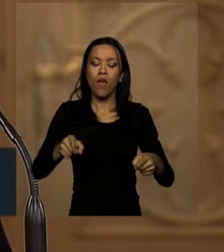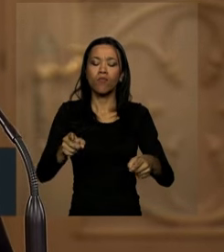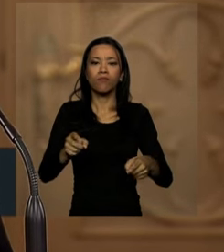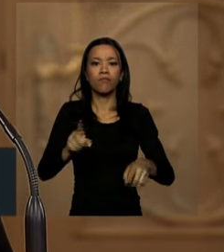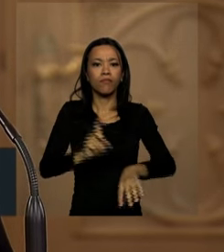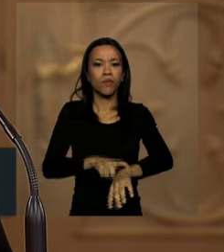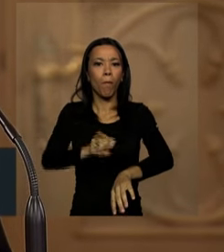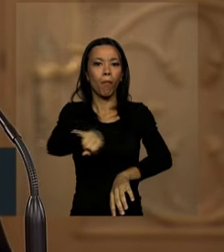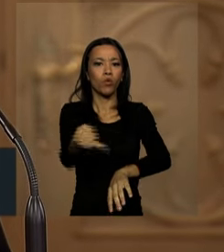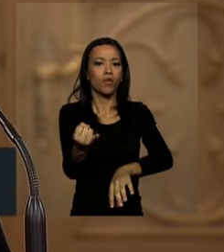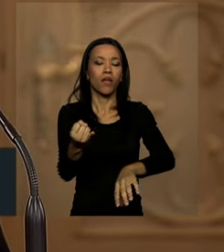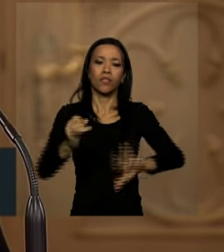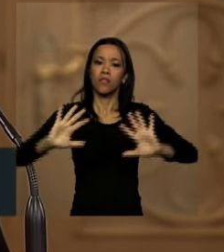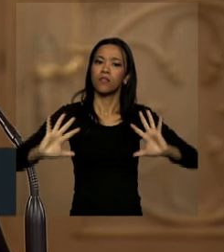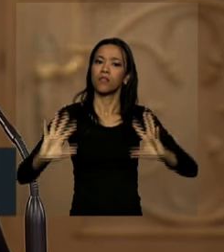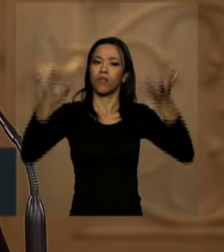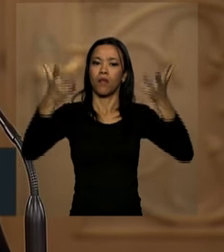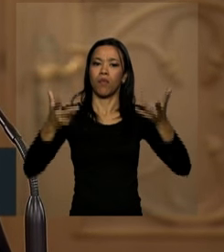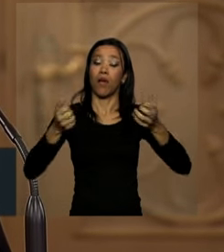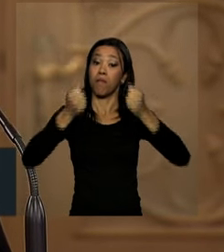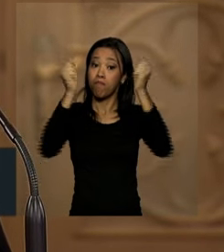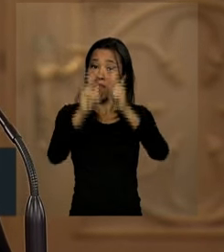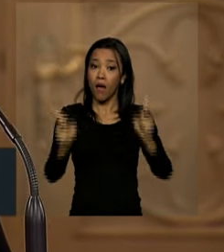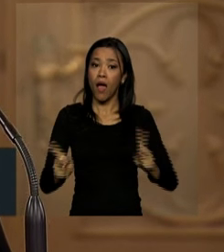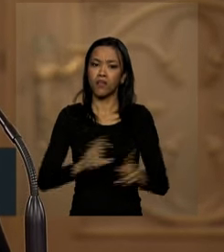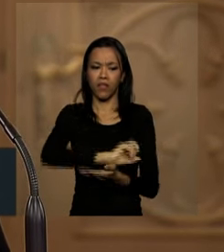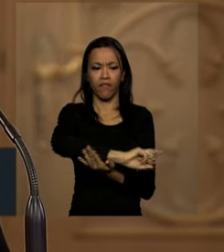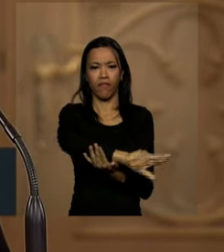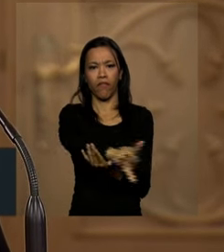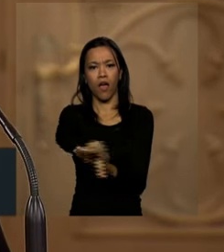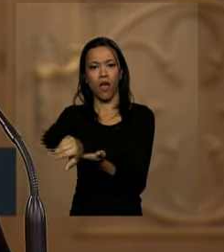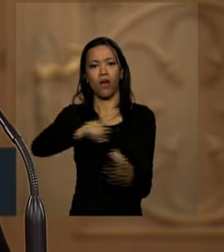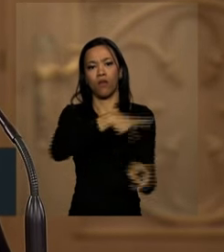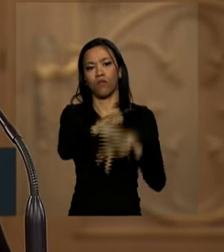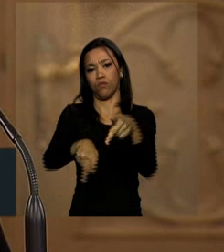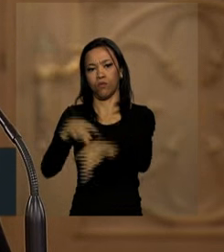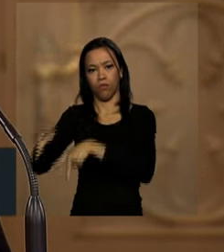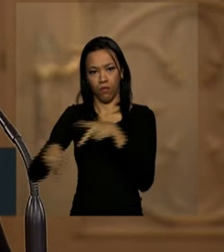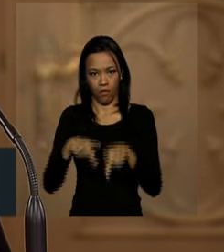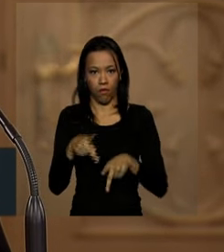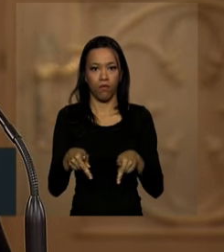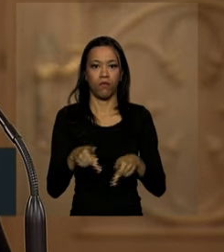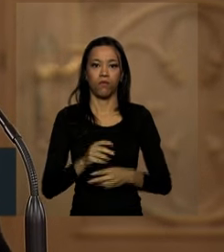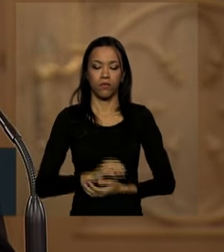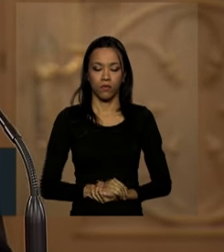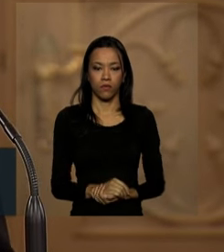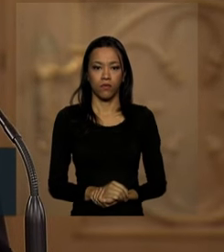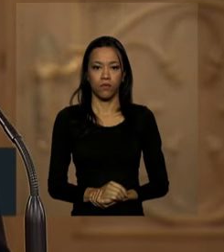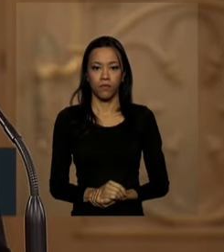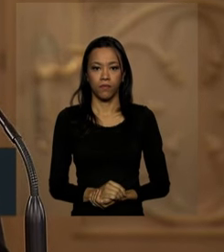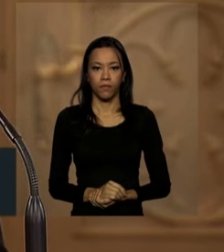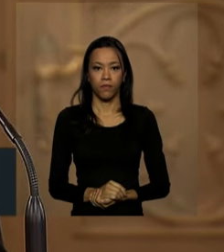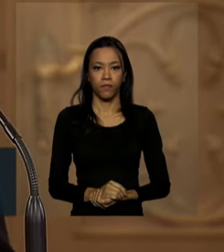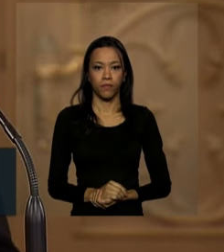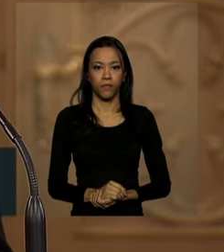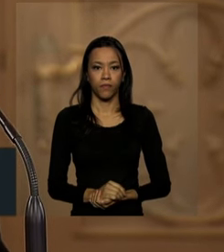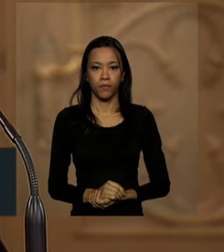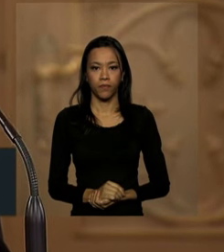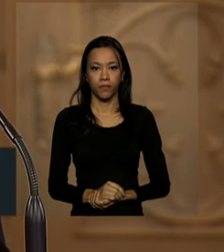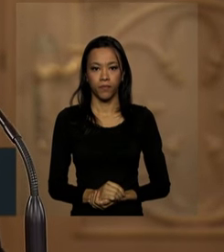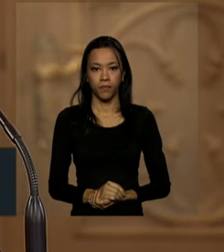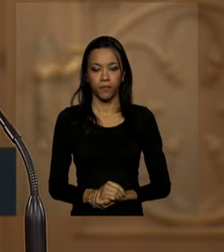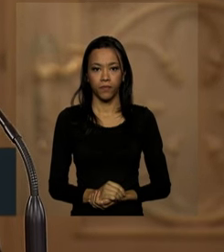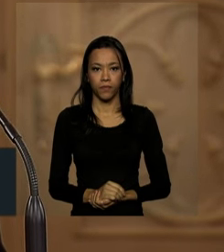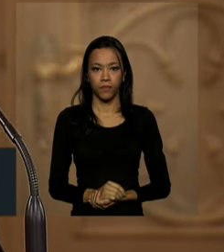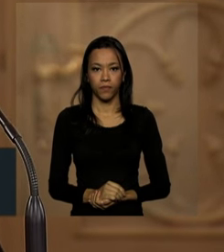cooperação e de celebração da paz entre os povos. More than just an exciting sports competition, the Olympics are above all a moment